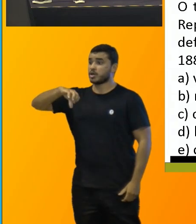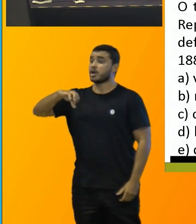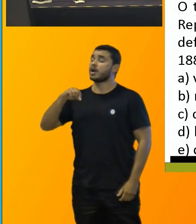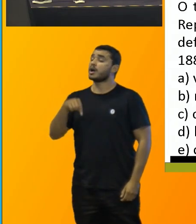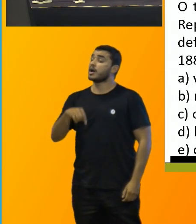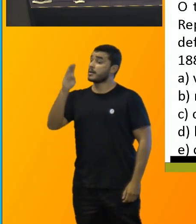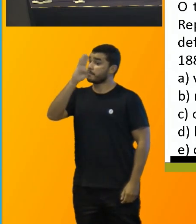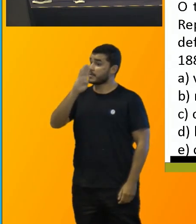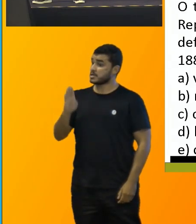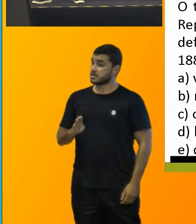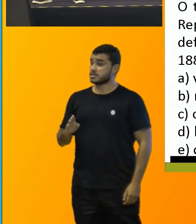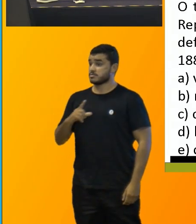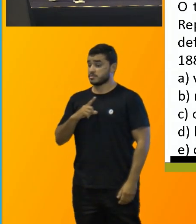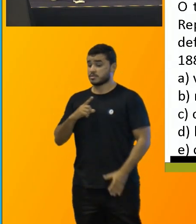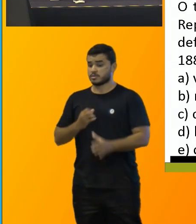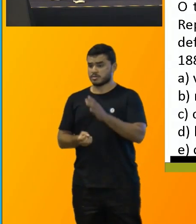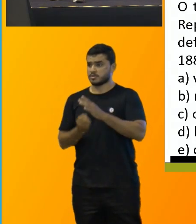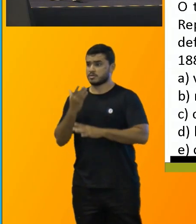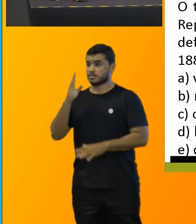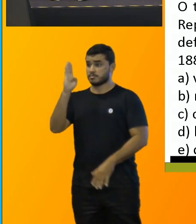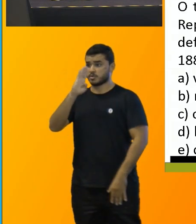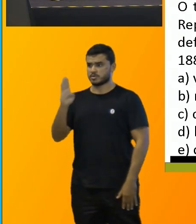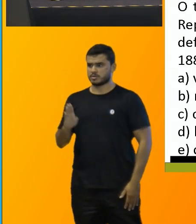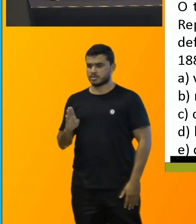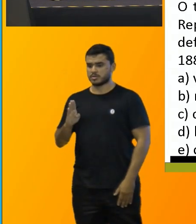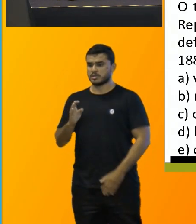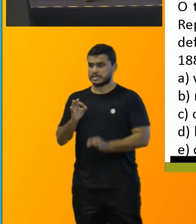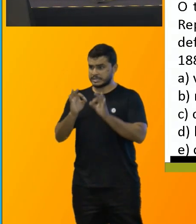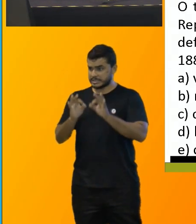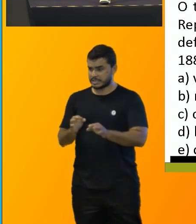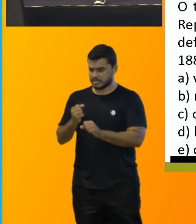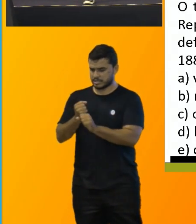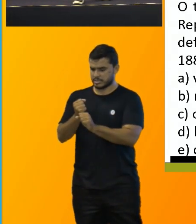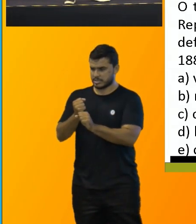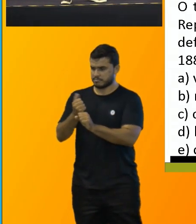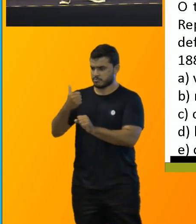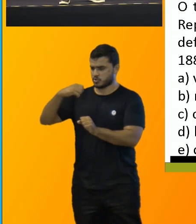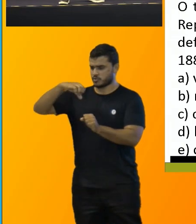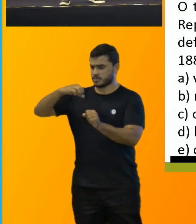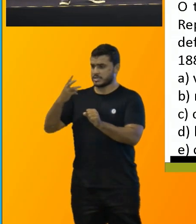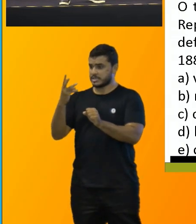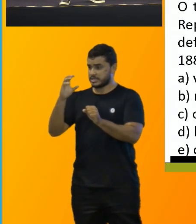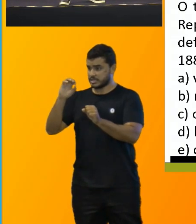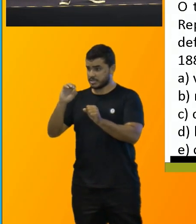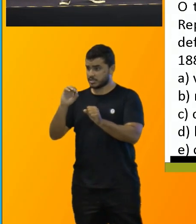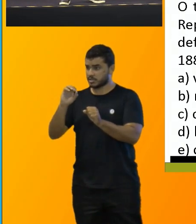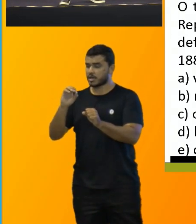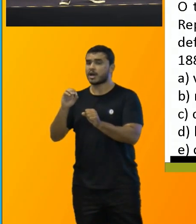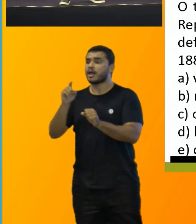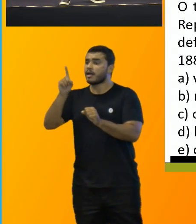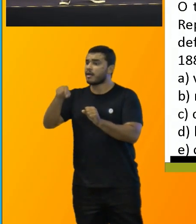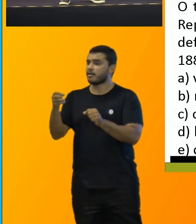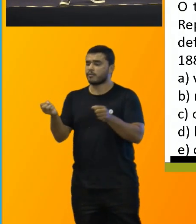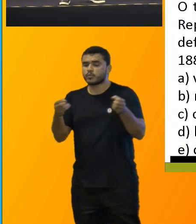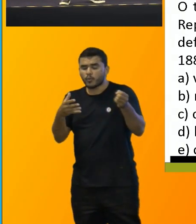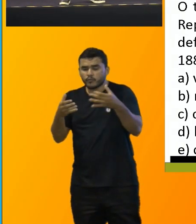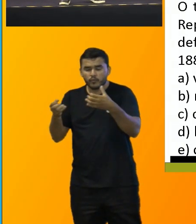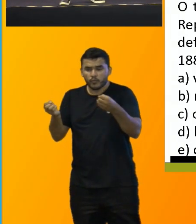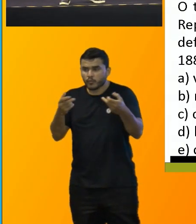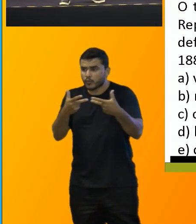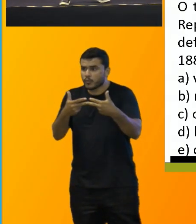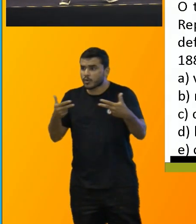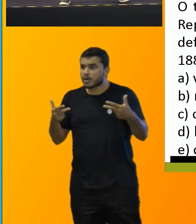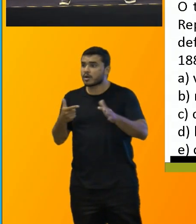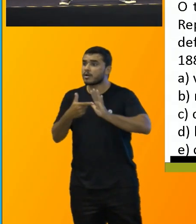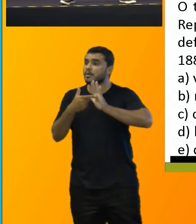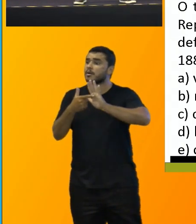Brasil brasileiro teria nascido em 30. Toda vida que alguém apresenta algo novo, essa pessoa precisa mostrar em que